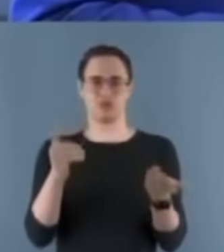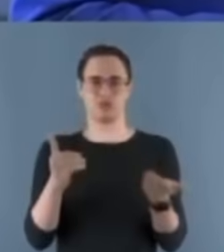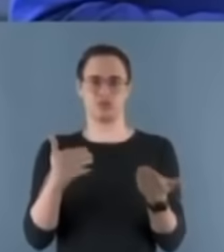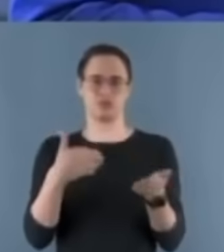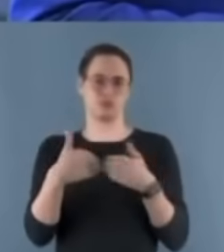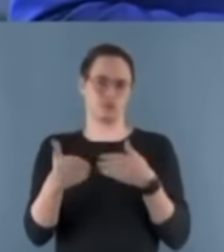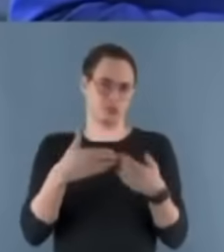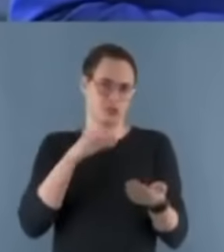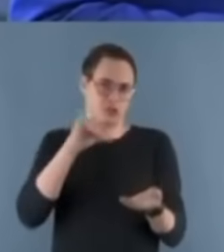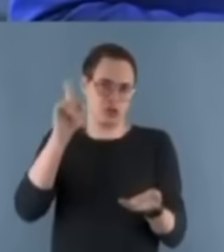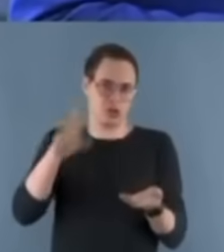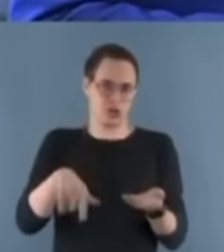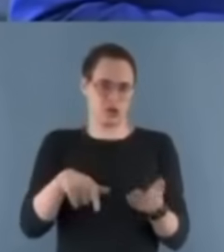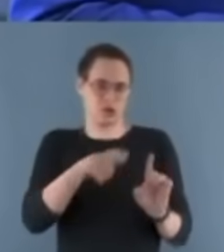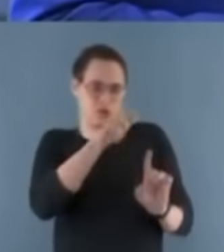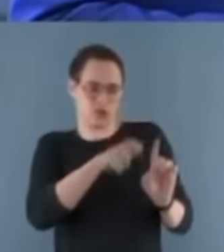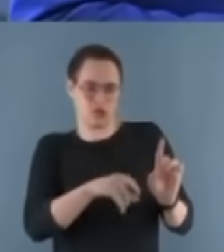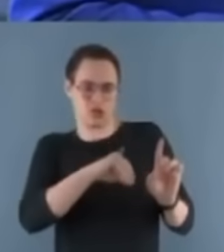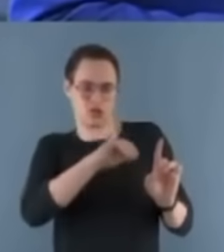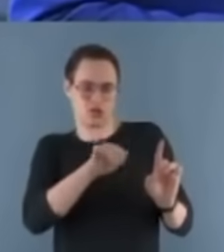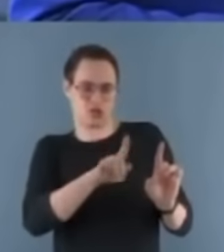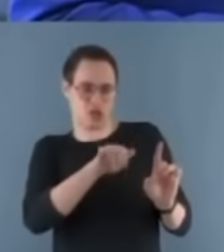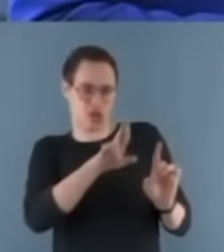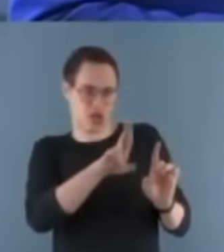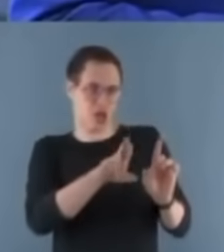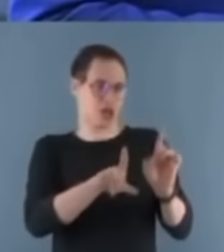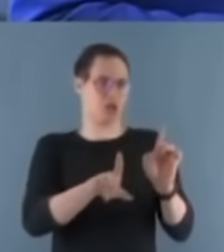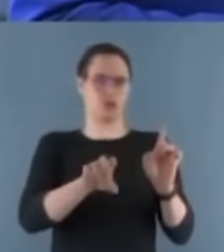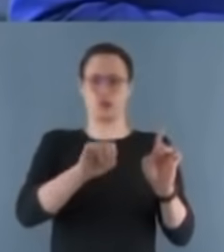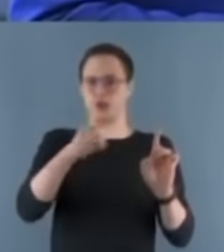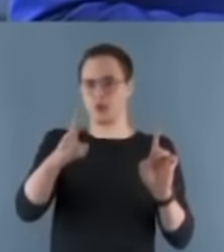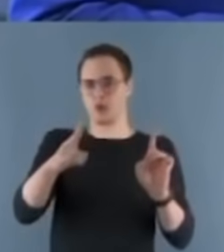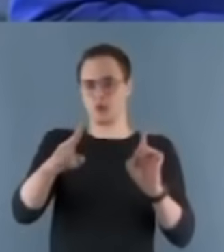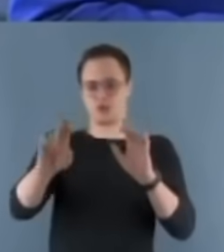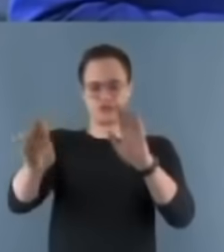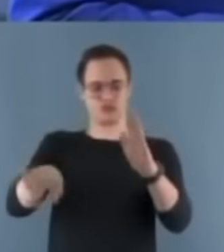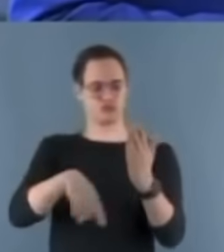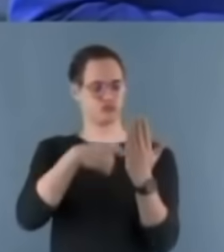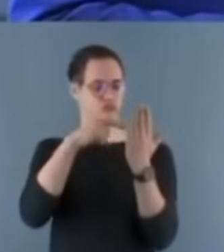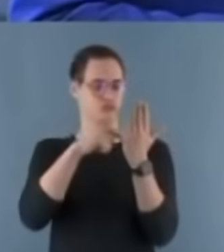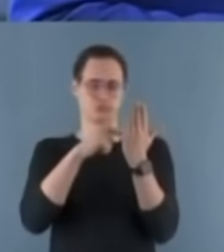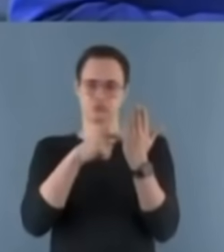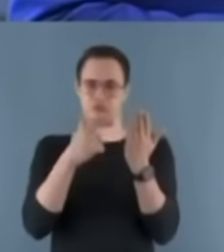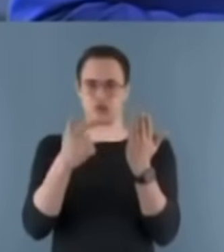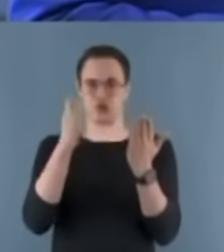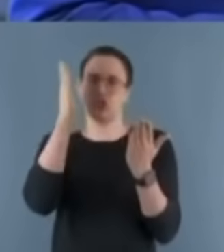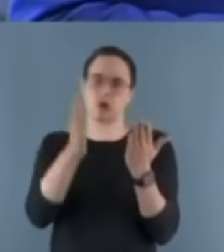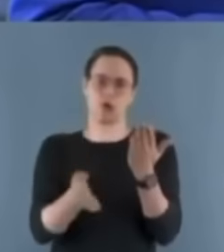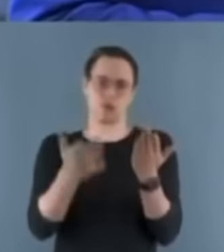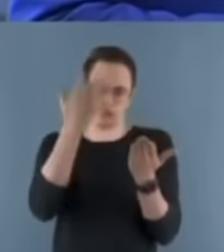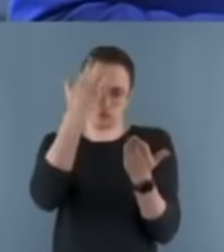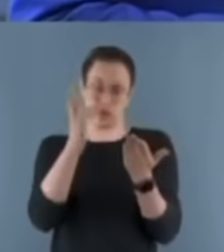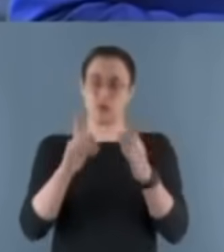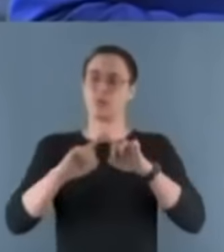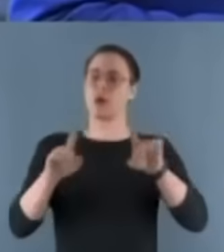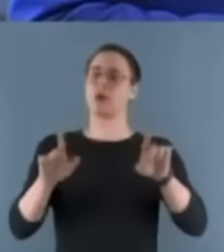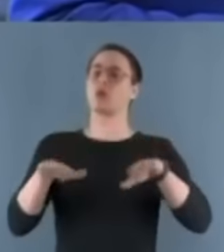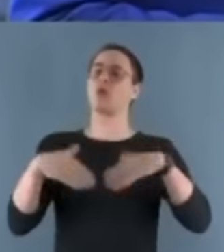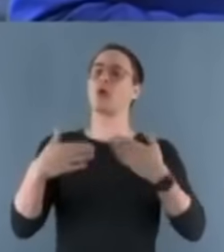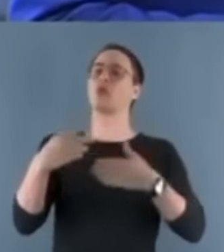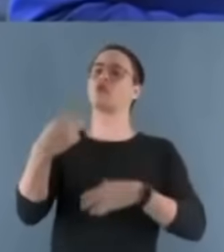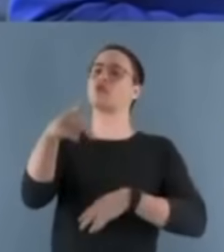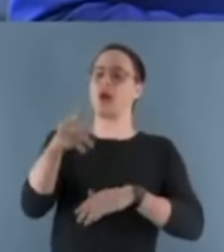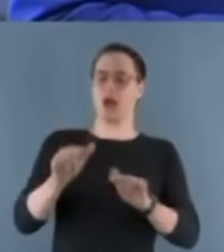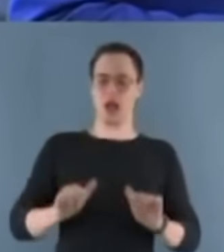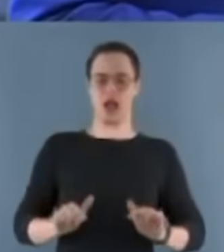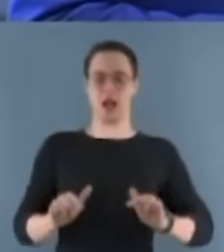seja através do Tenente Coronel Jader, seja porque isso chegou até também o senhor, qual foi a medida que o senhor tomou ao